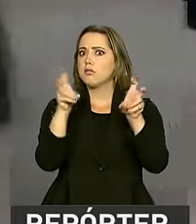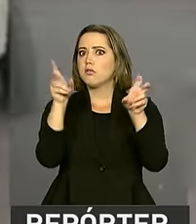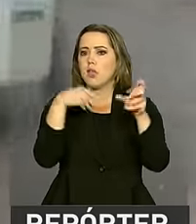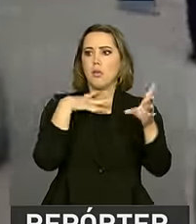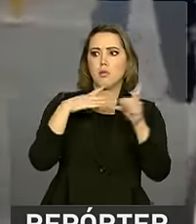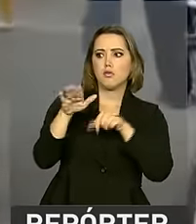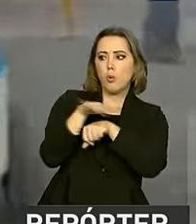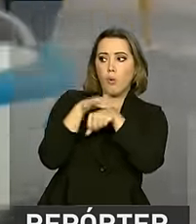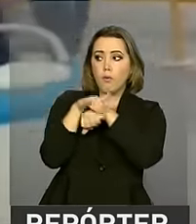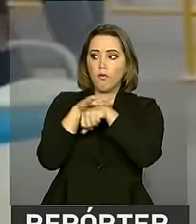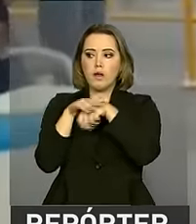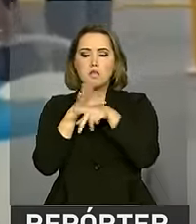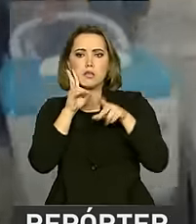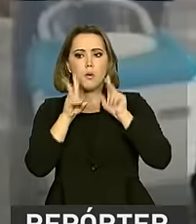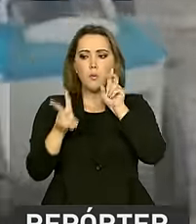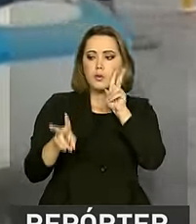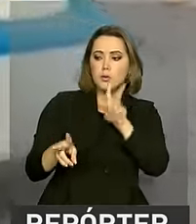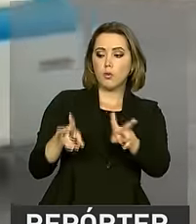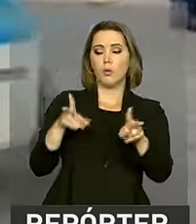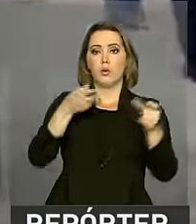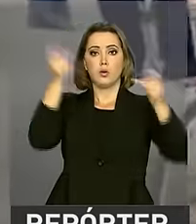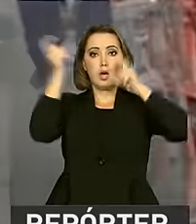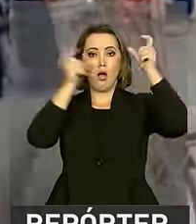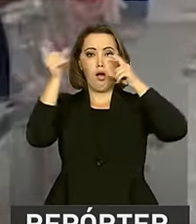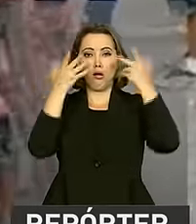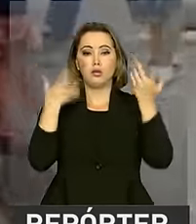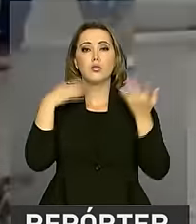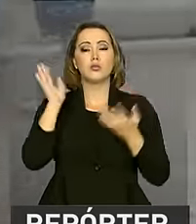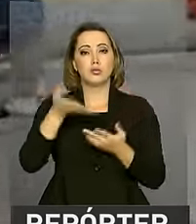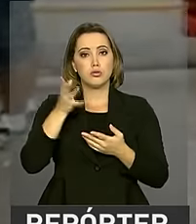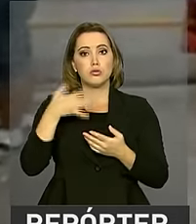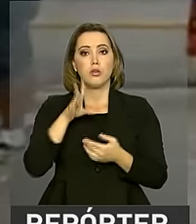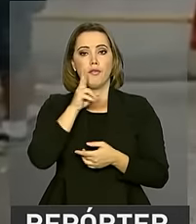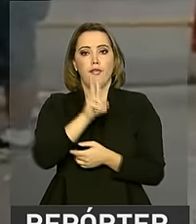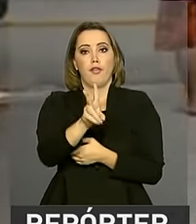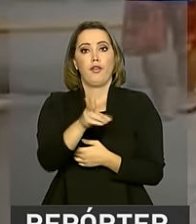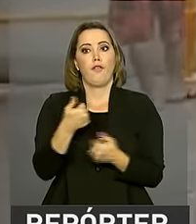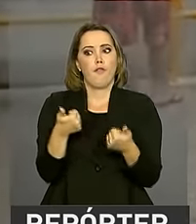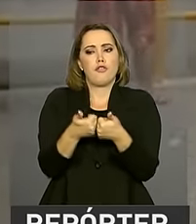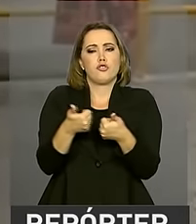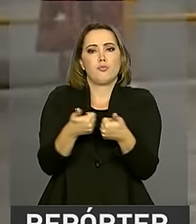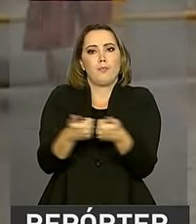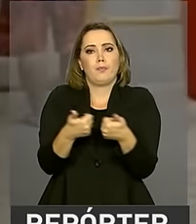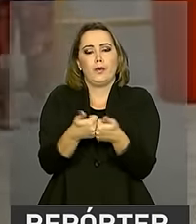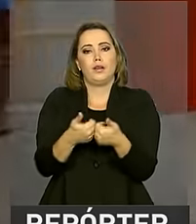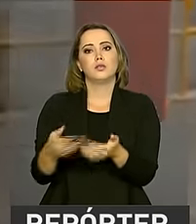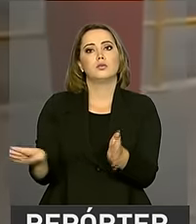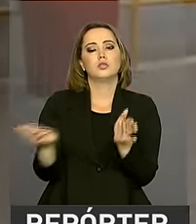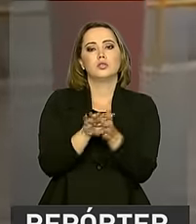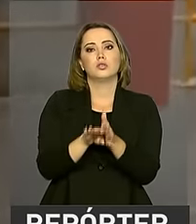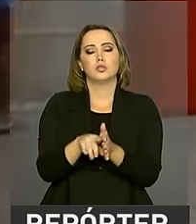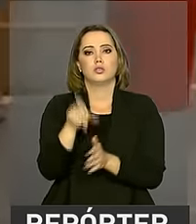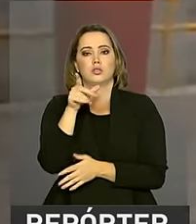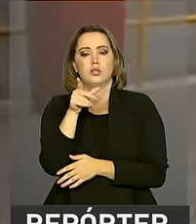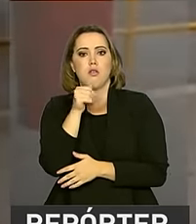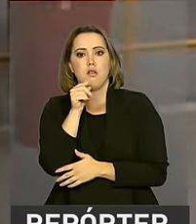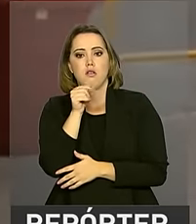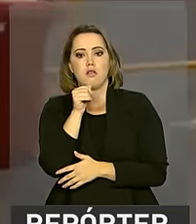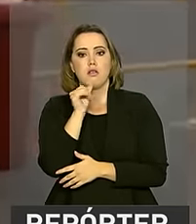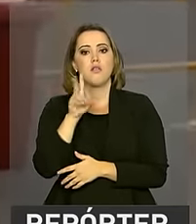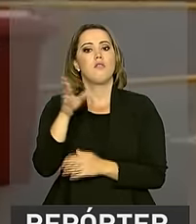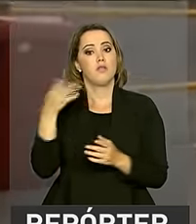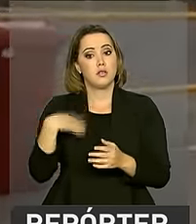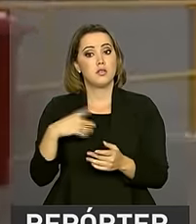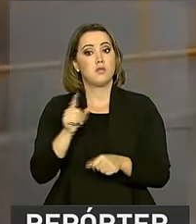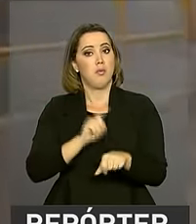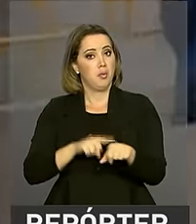chegada das águas a gente pode ver aqui muita gente já tá por aqui já veio conferir de perto eh que acompanhar esse momento histórico a